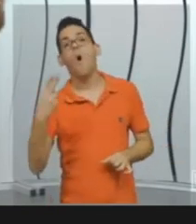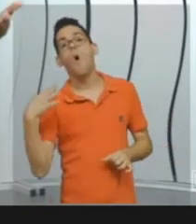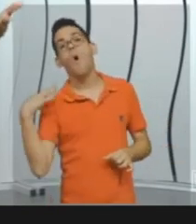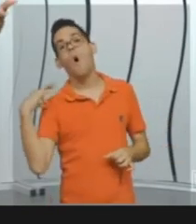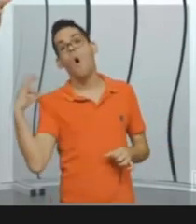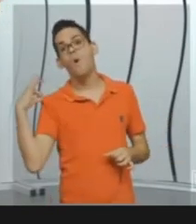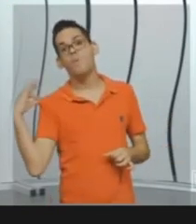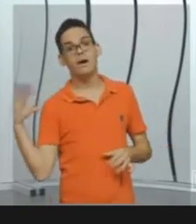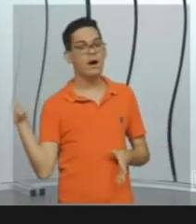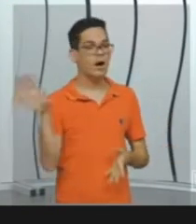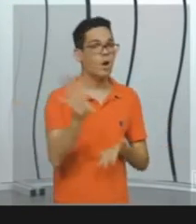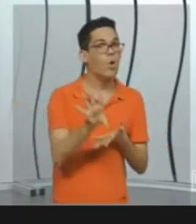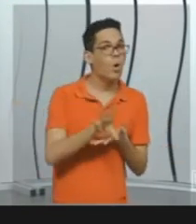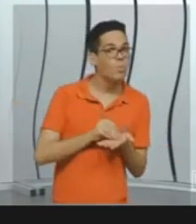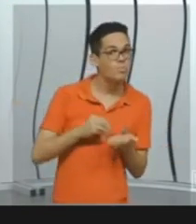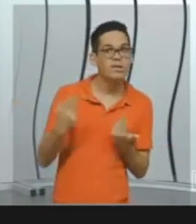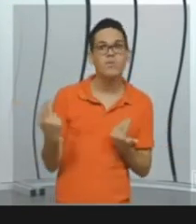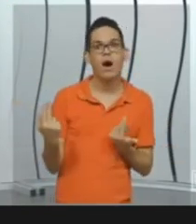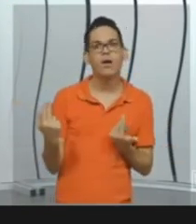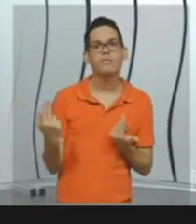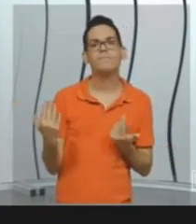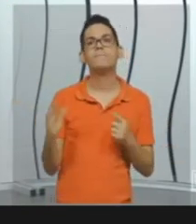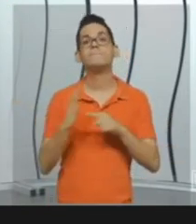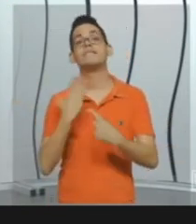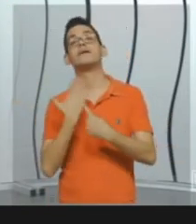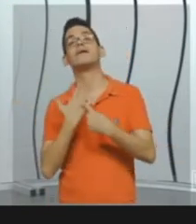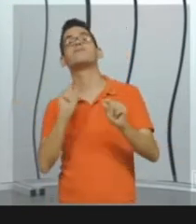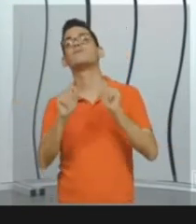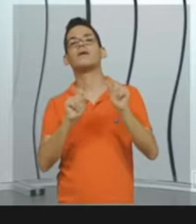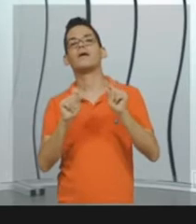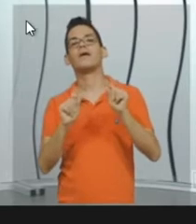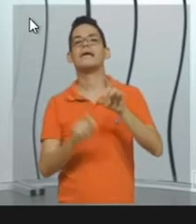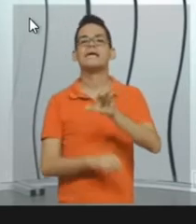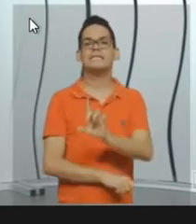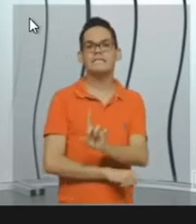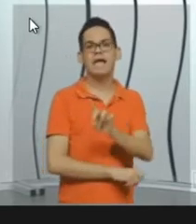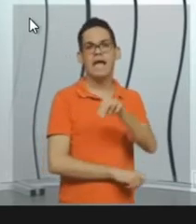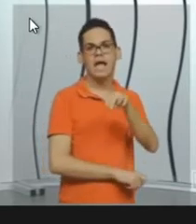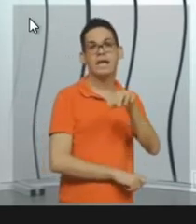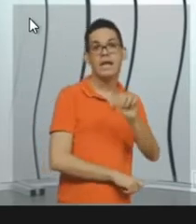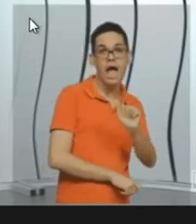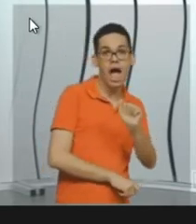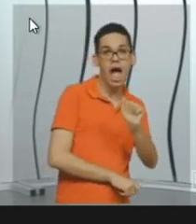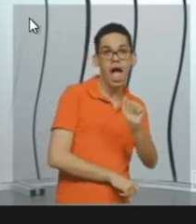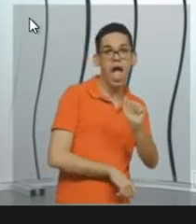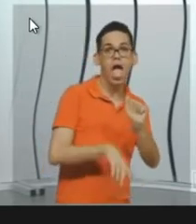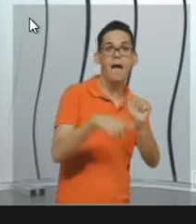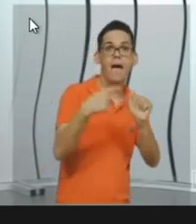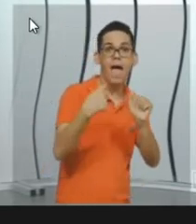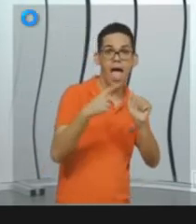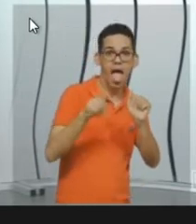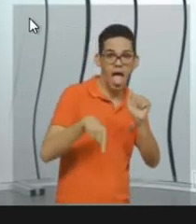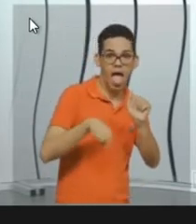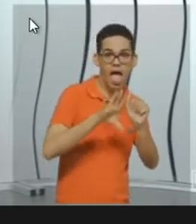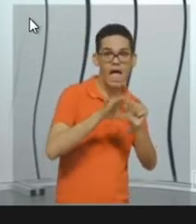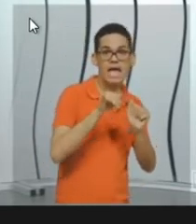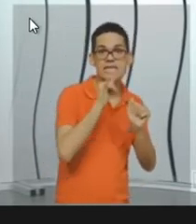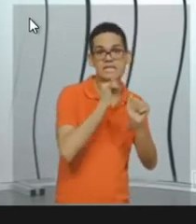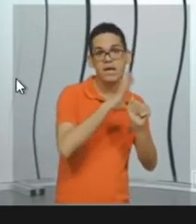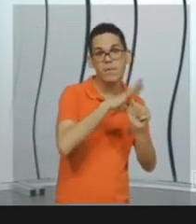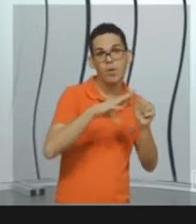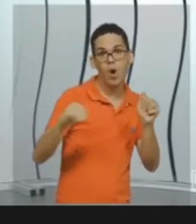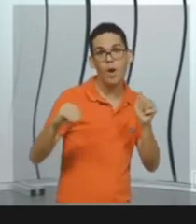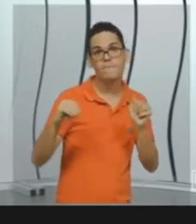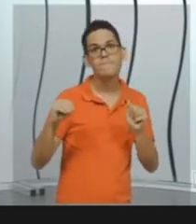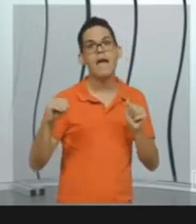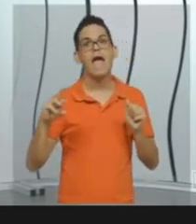do mesmo tamanho. Então o DNA ele serve como molde para fazer o RNA. Então, a sequência que tem, aqueles códigos que